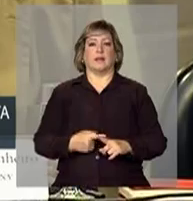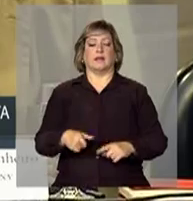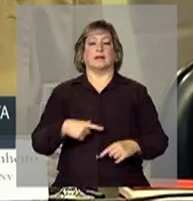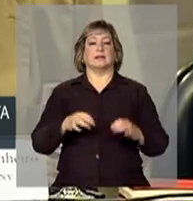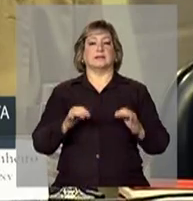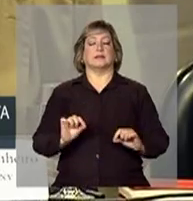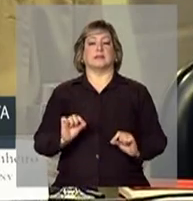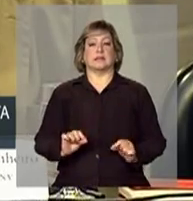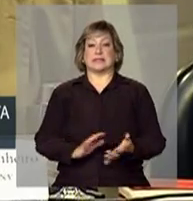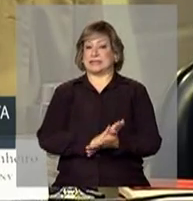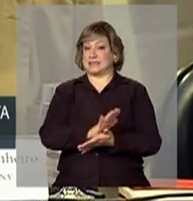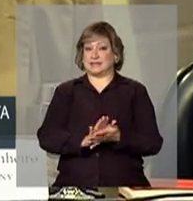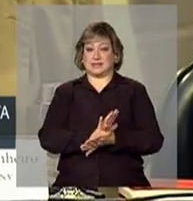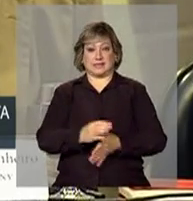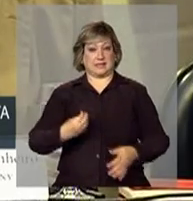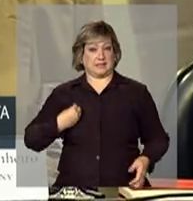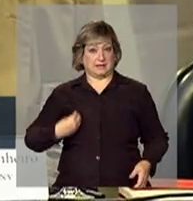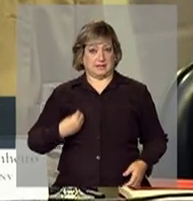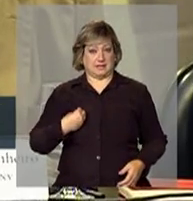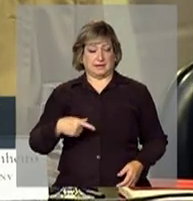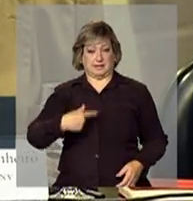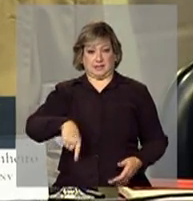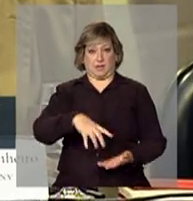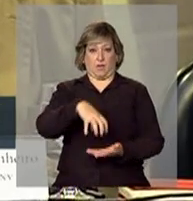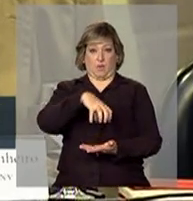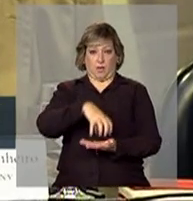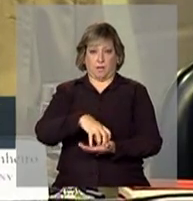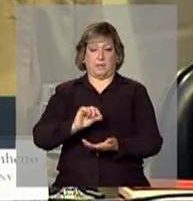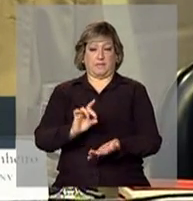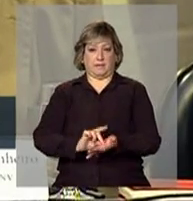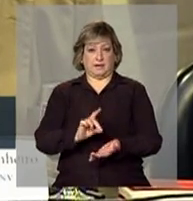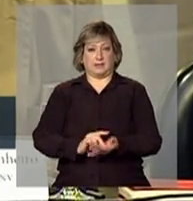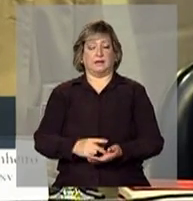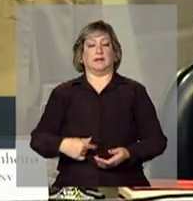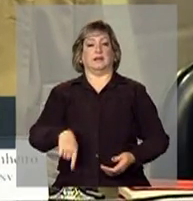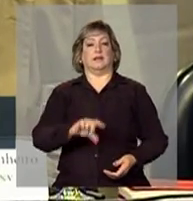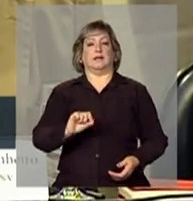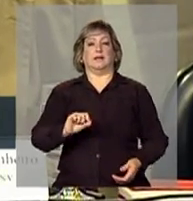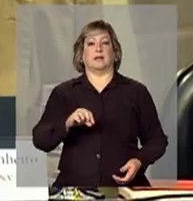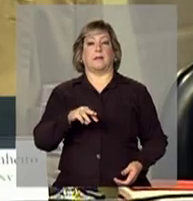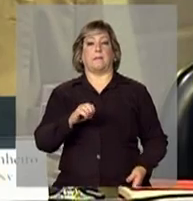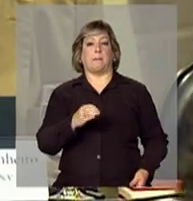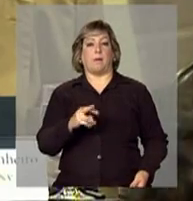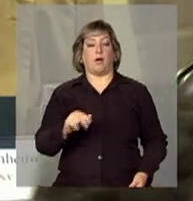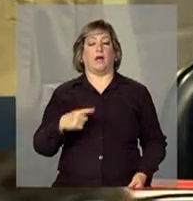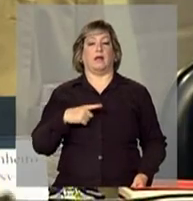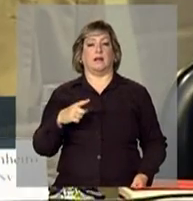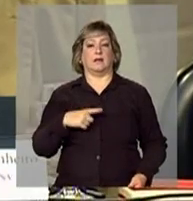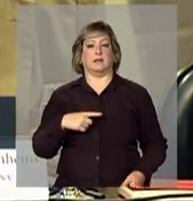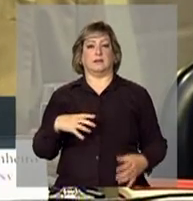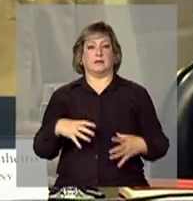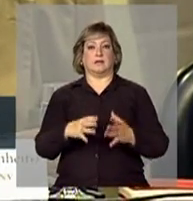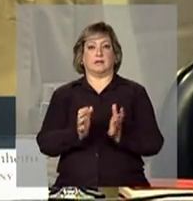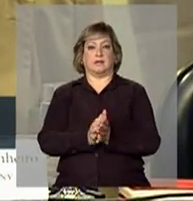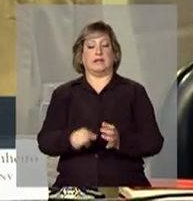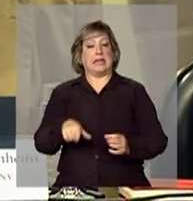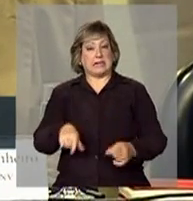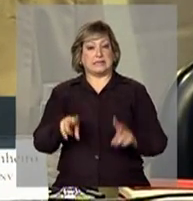a existência da Comissão da Verdade, dos Comitês de Memória, Verdade e Justiça, esse tema e a